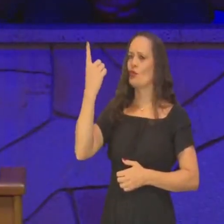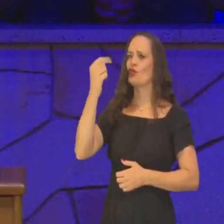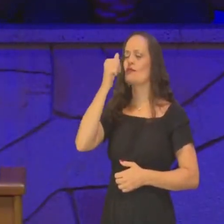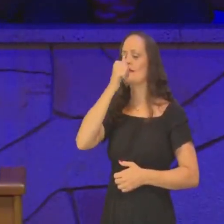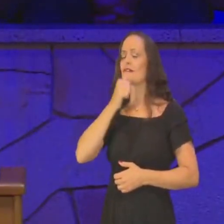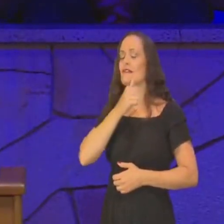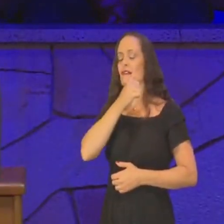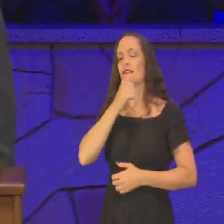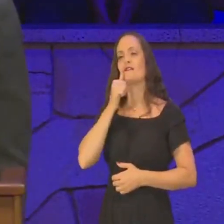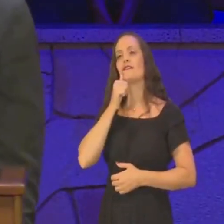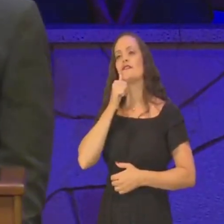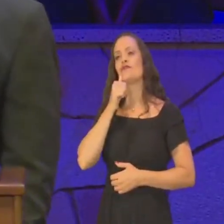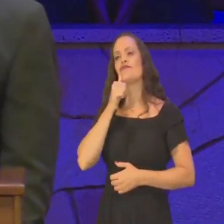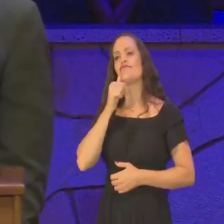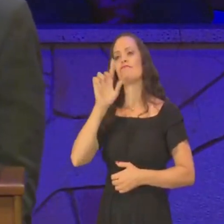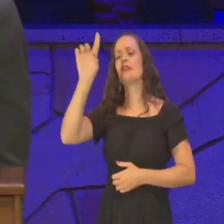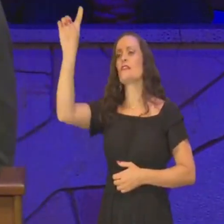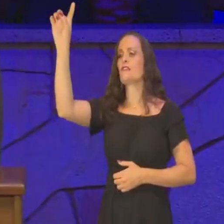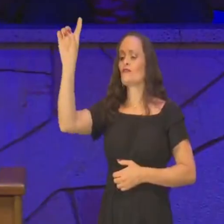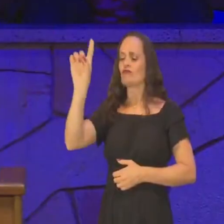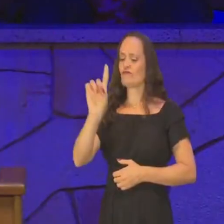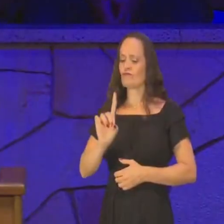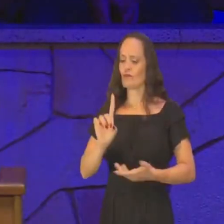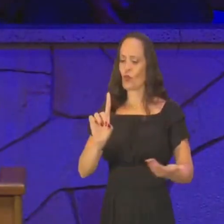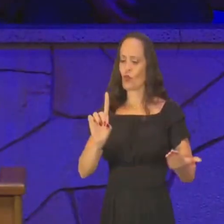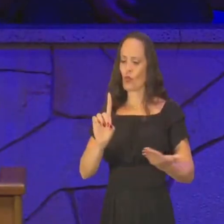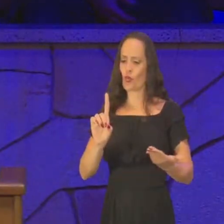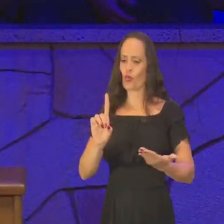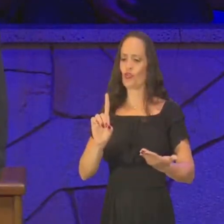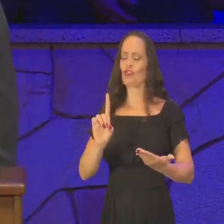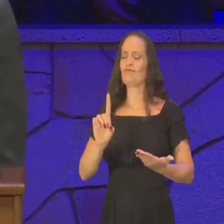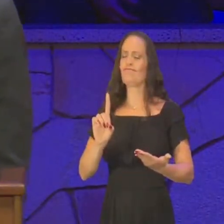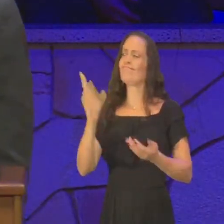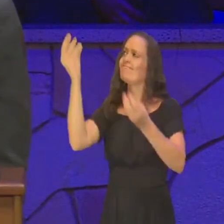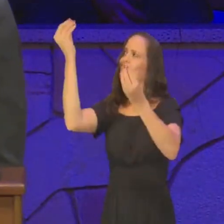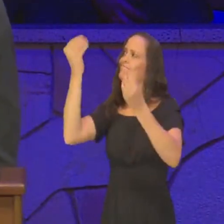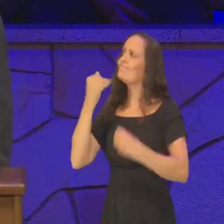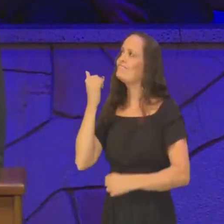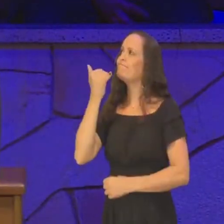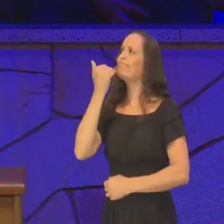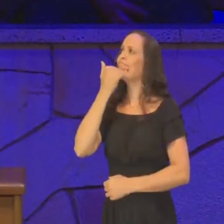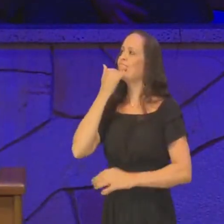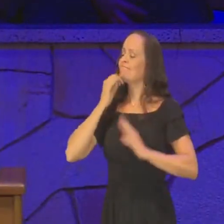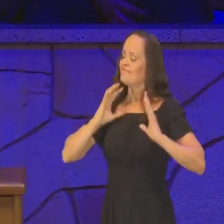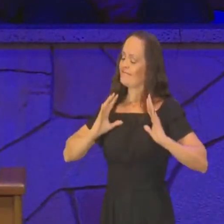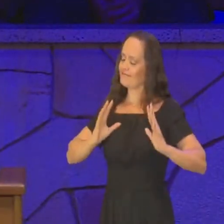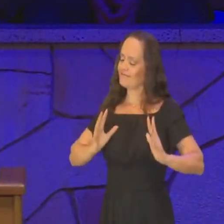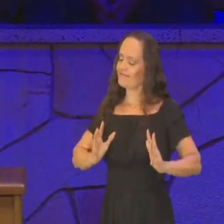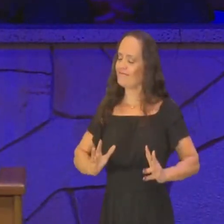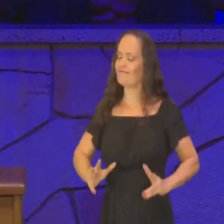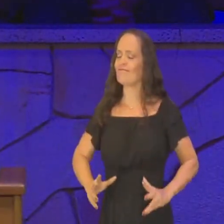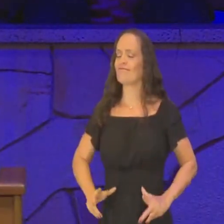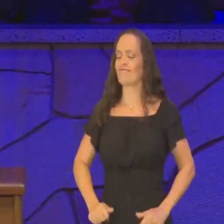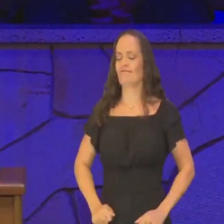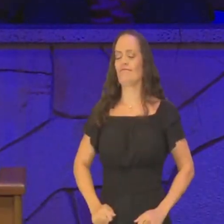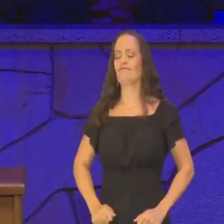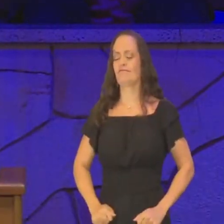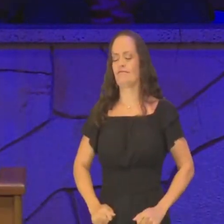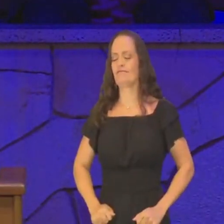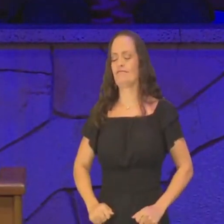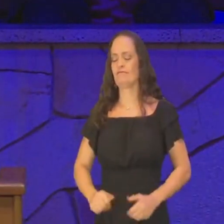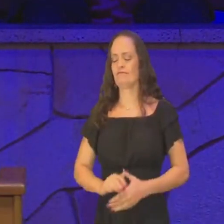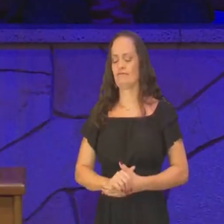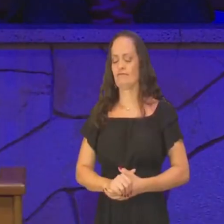E Ele está aqui nessa noite para nos perdoar, para nos purificar de toda a